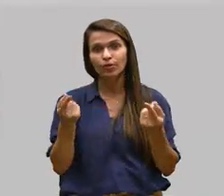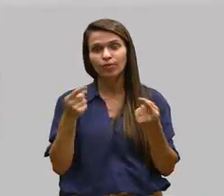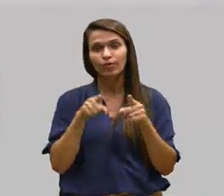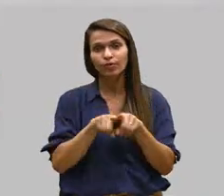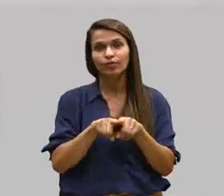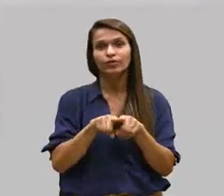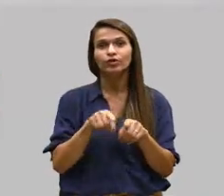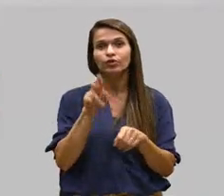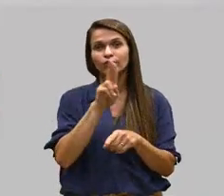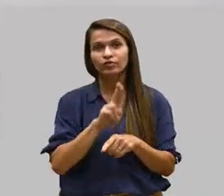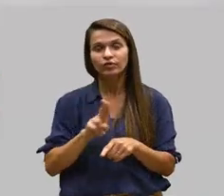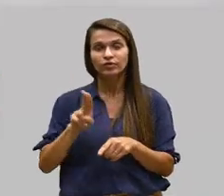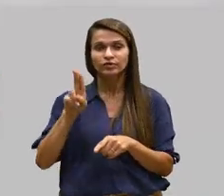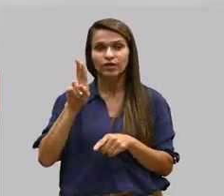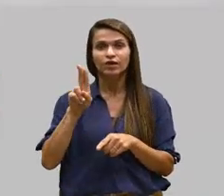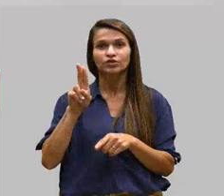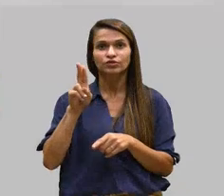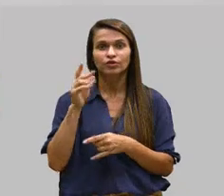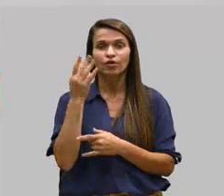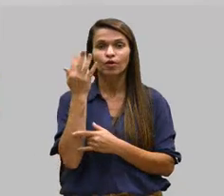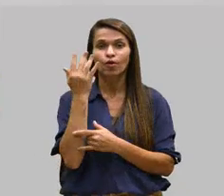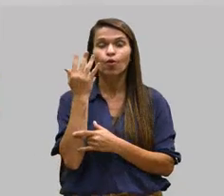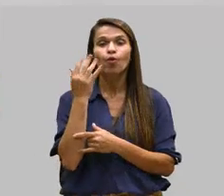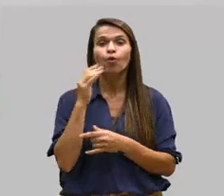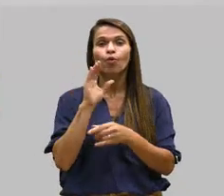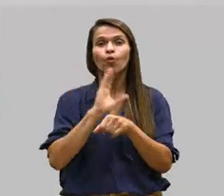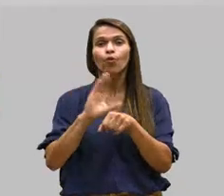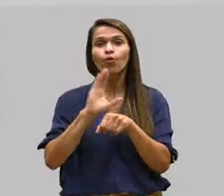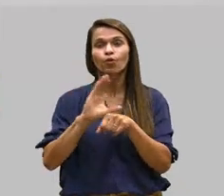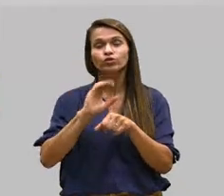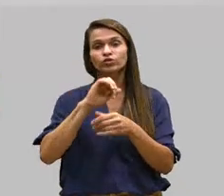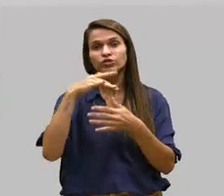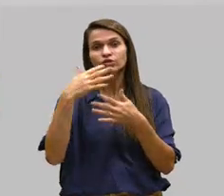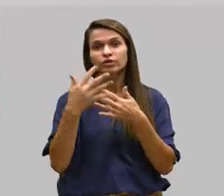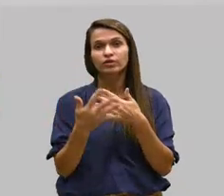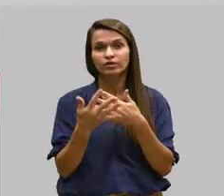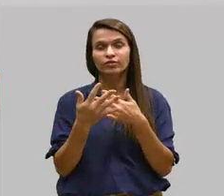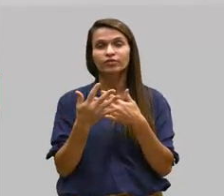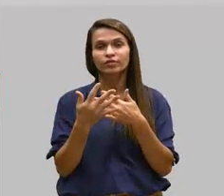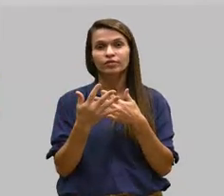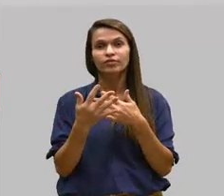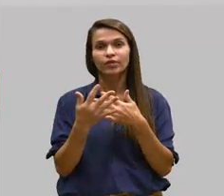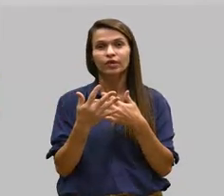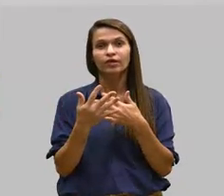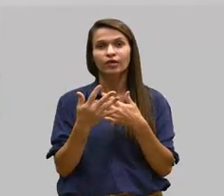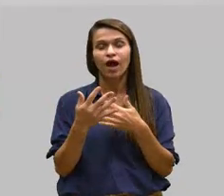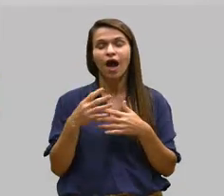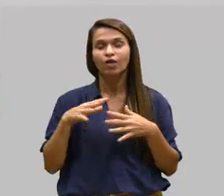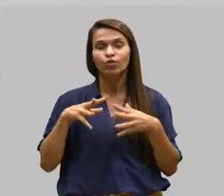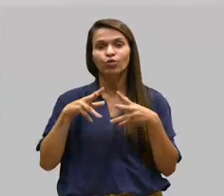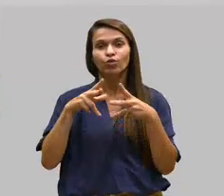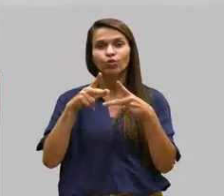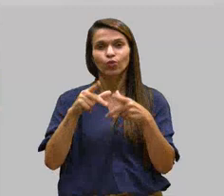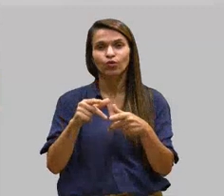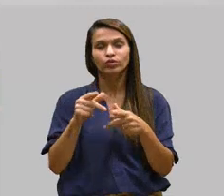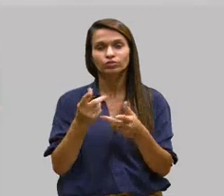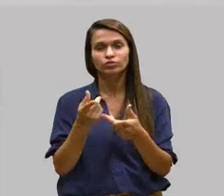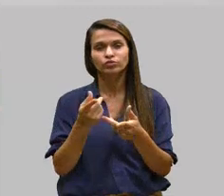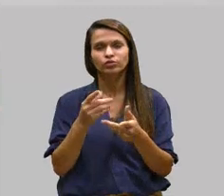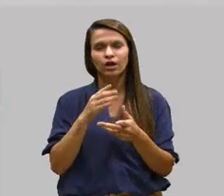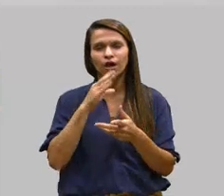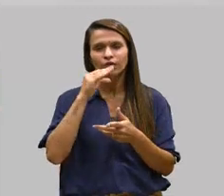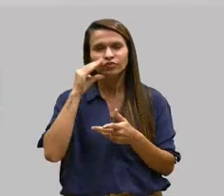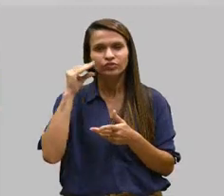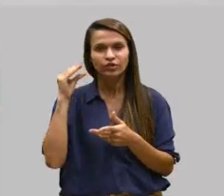do Estado de Minas Gerais o curso de libras ele foi aplicado a todos os atendentes das unidades do SINE